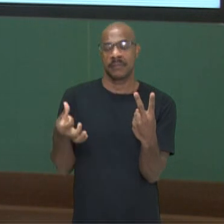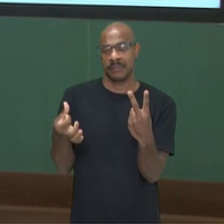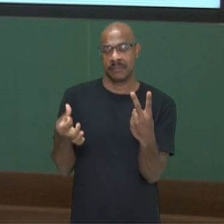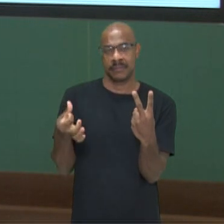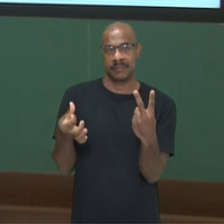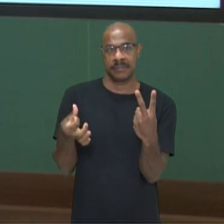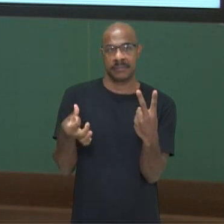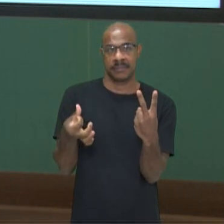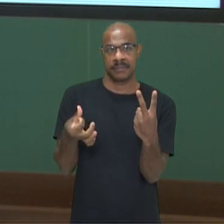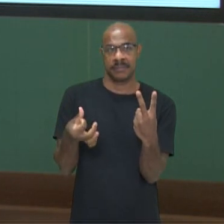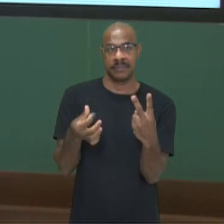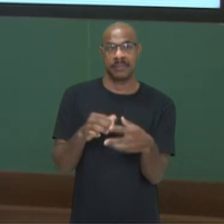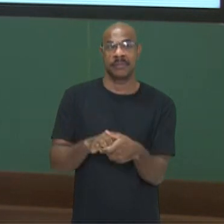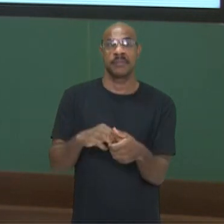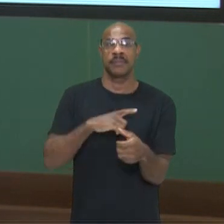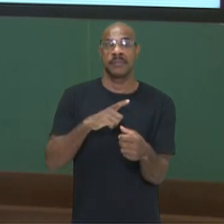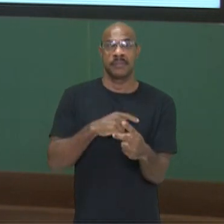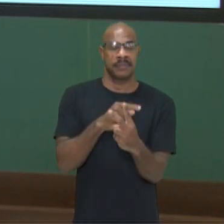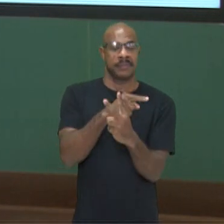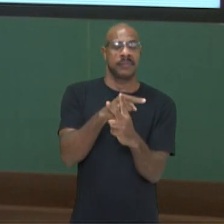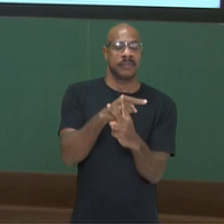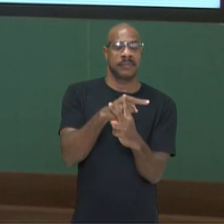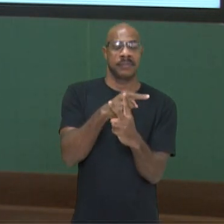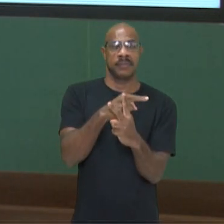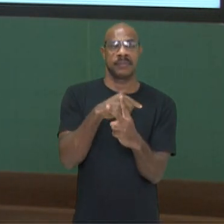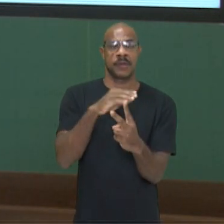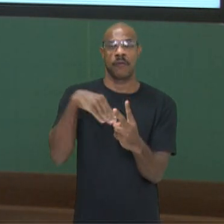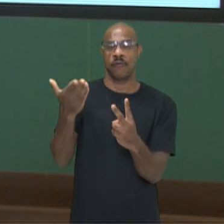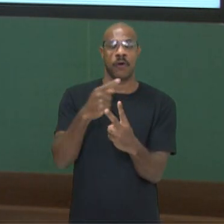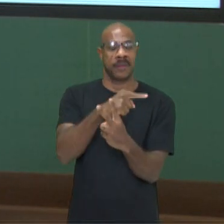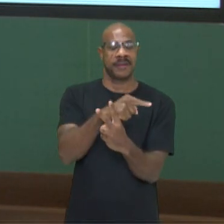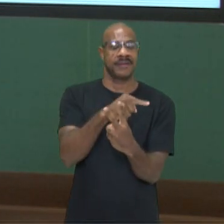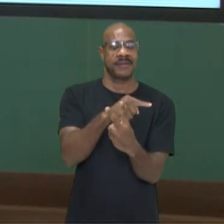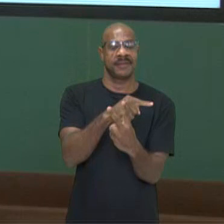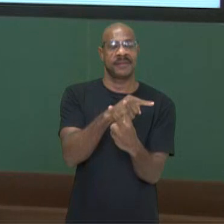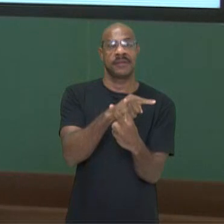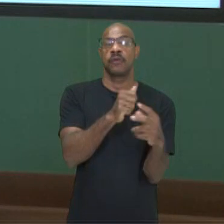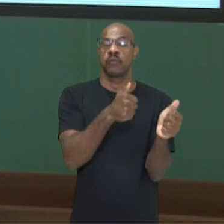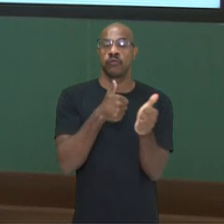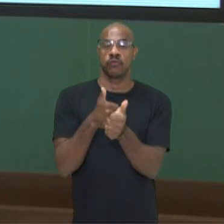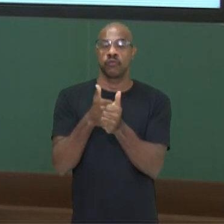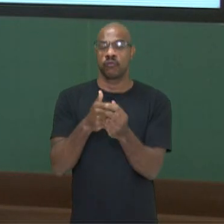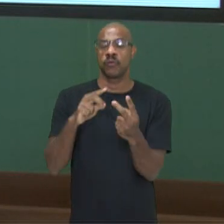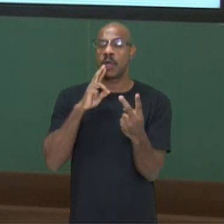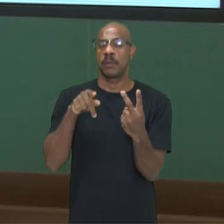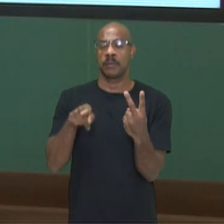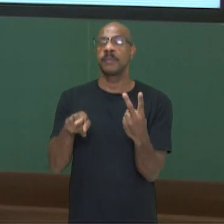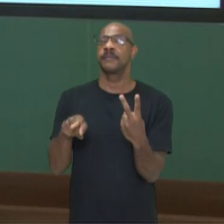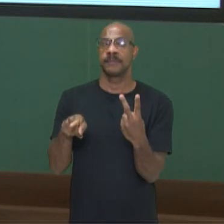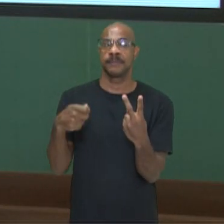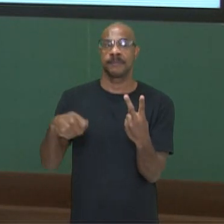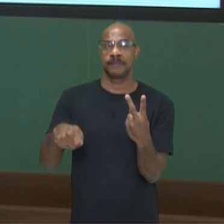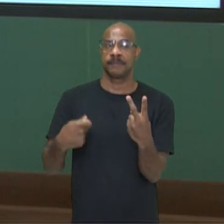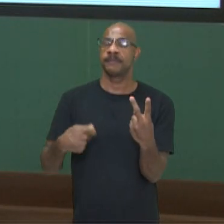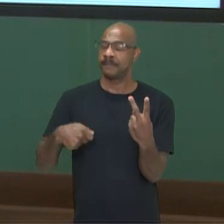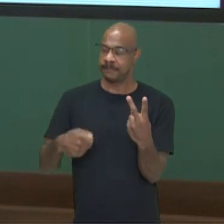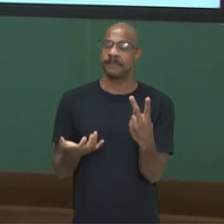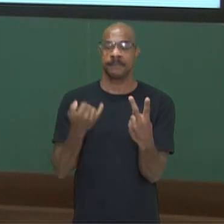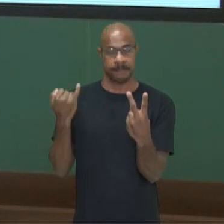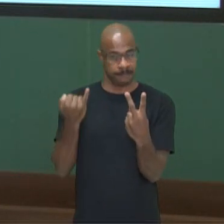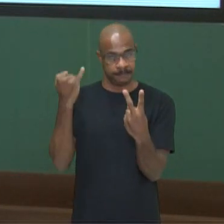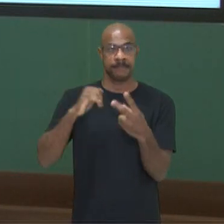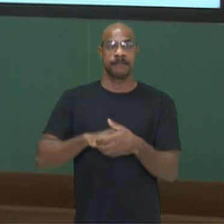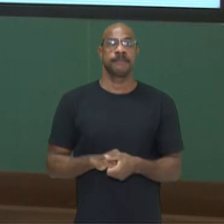Como eu tenho um sinal de menos fora da raiz, esse sinalzinho de menos acompanha o